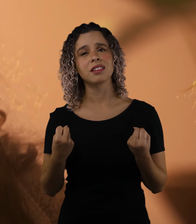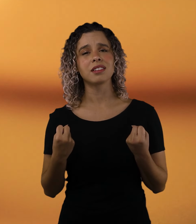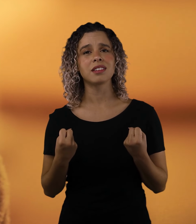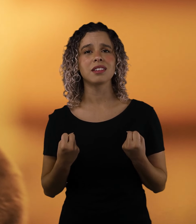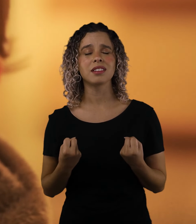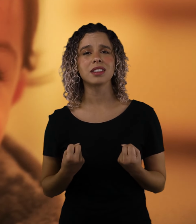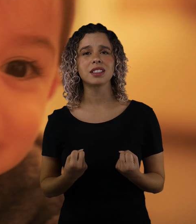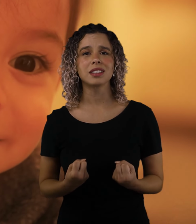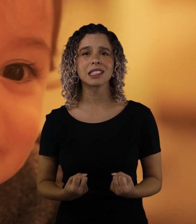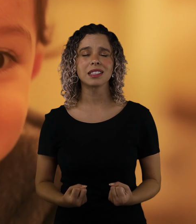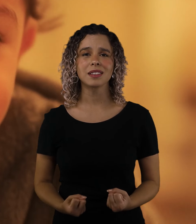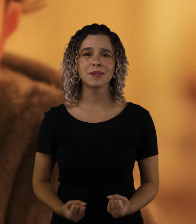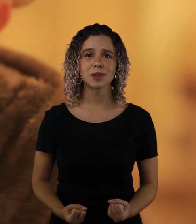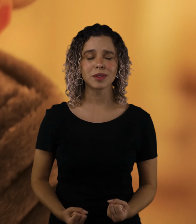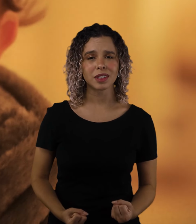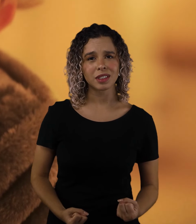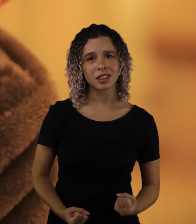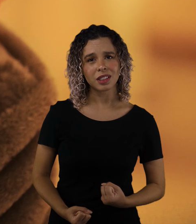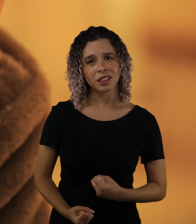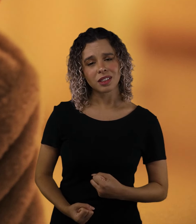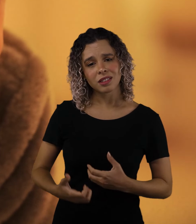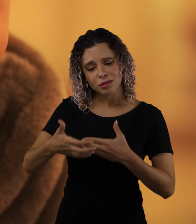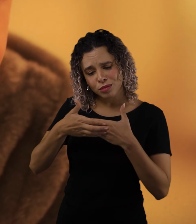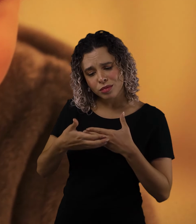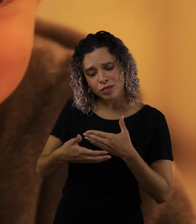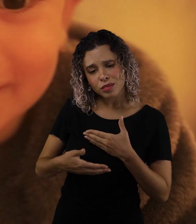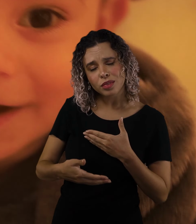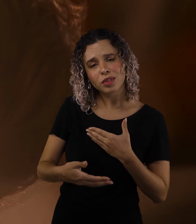Ele tem 1 ano e meio, olhos e cabelos escuros.